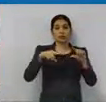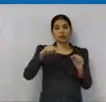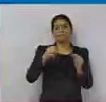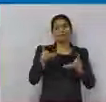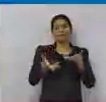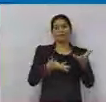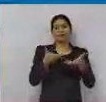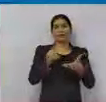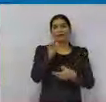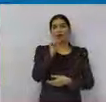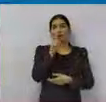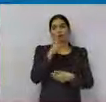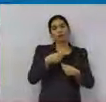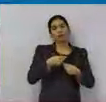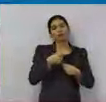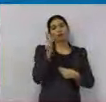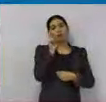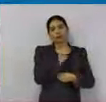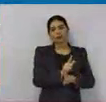para a distribuição.